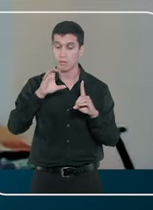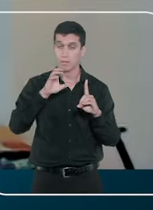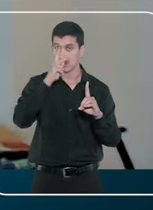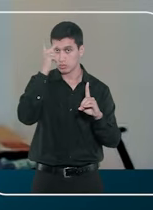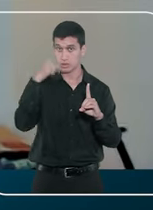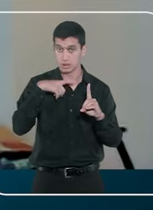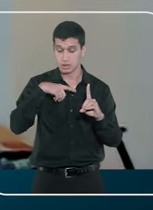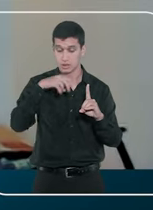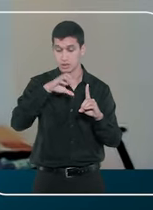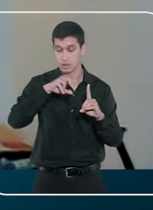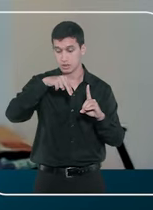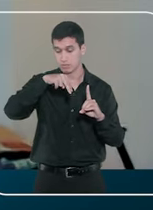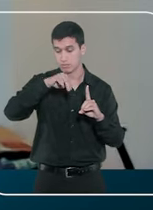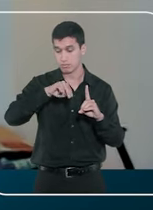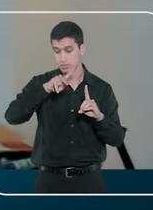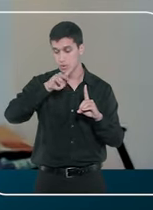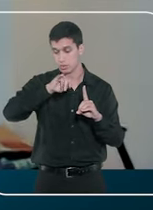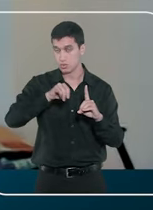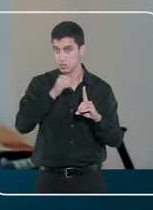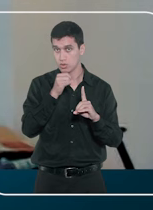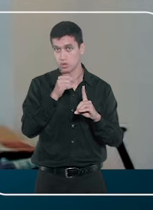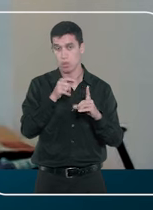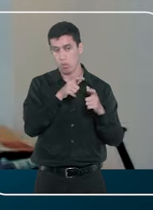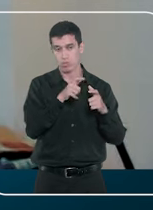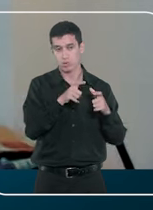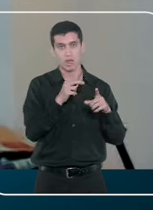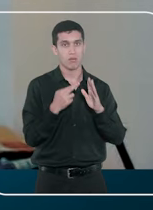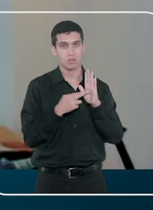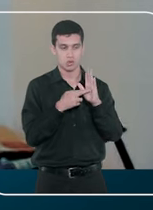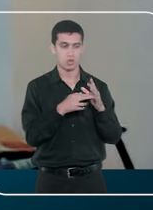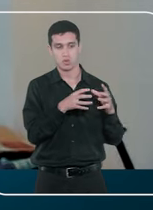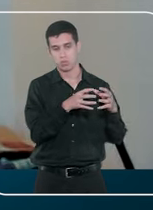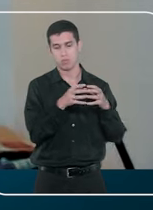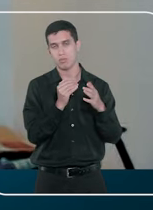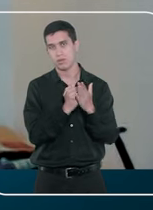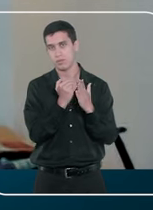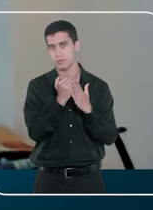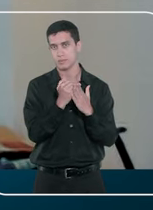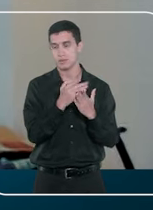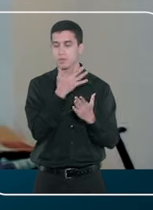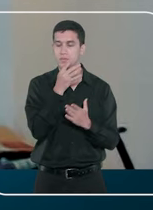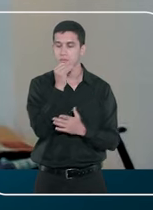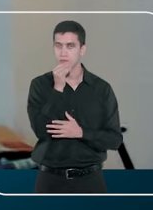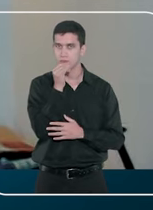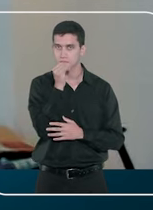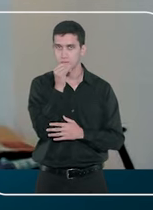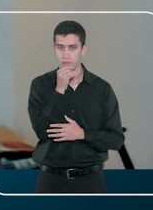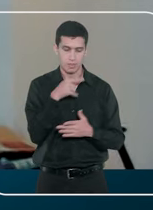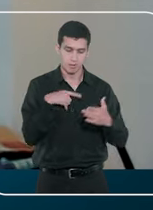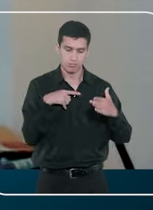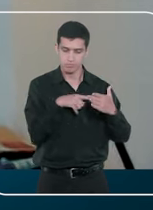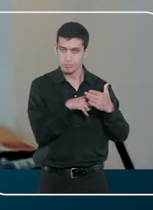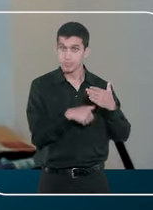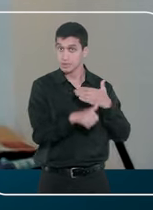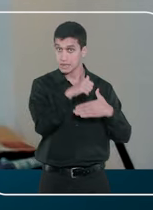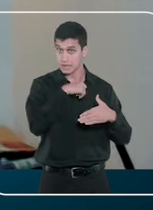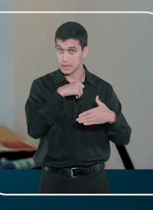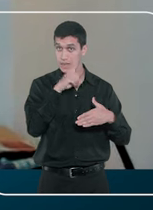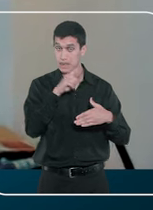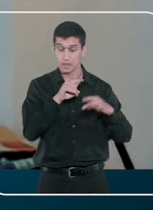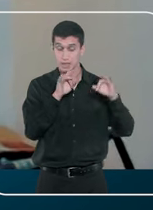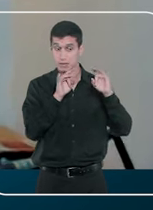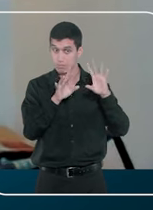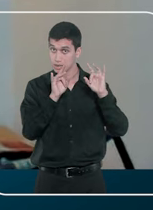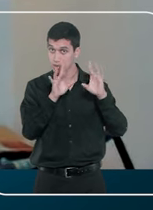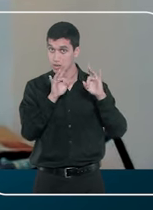O desenho principal dessas duas figuras de acordo são essas, né? A colaboração premiada, repito, é um meio especial